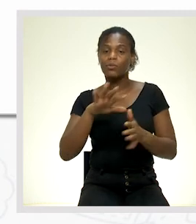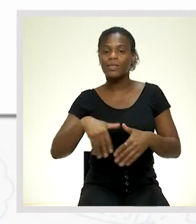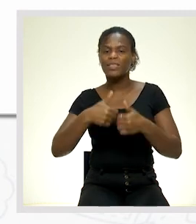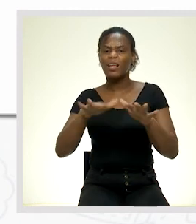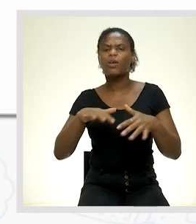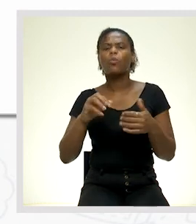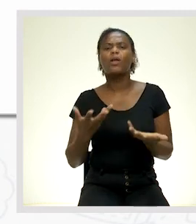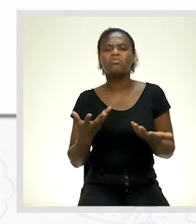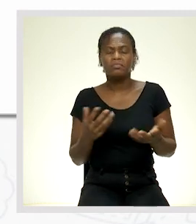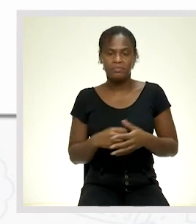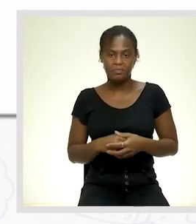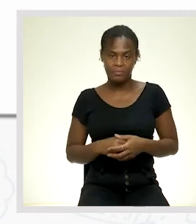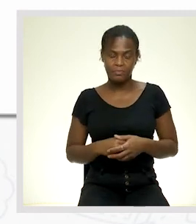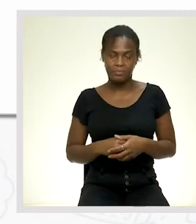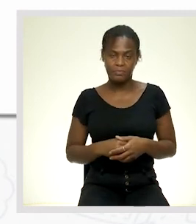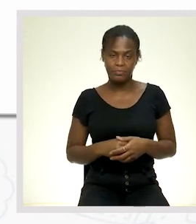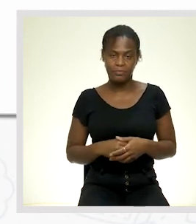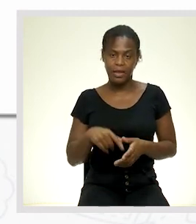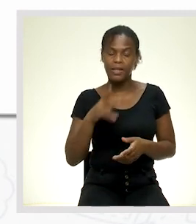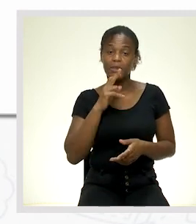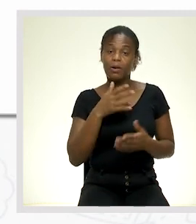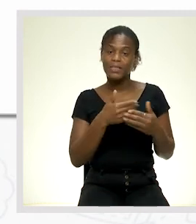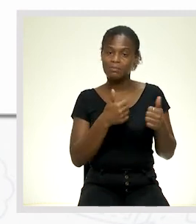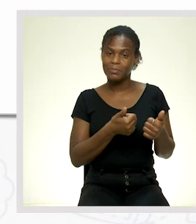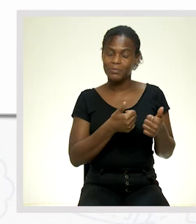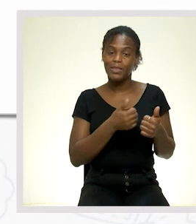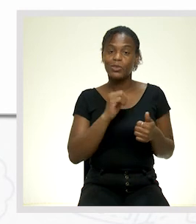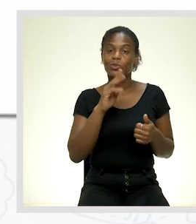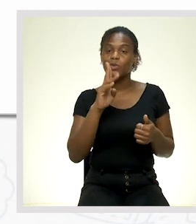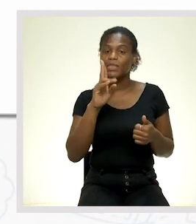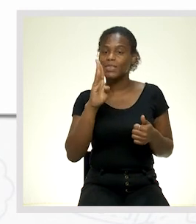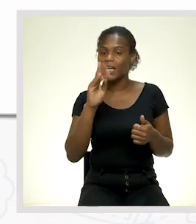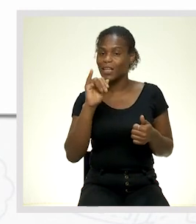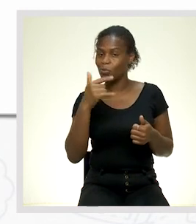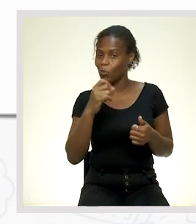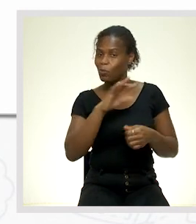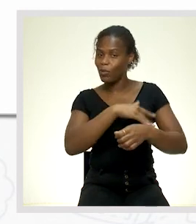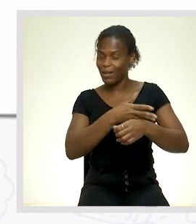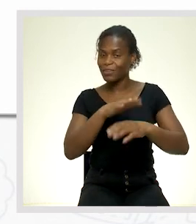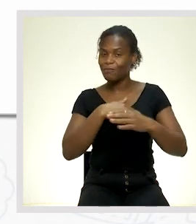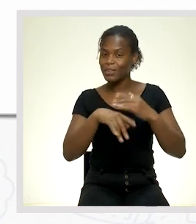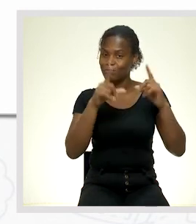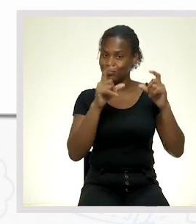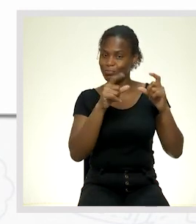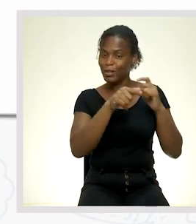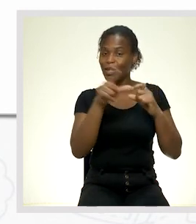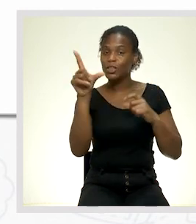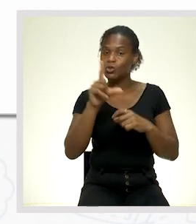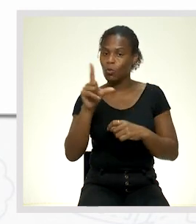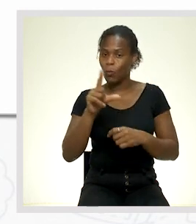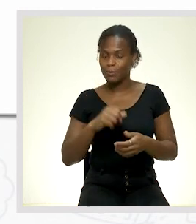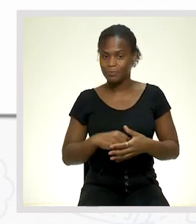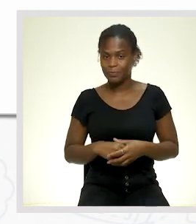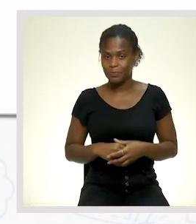trata? A resposta correta é: o sujeito poético está a fazer o retrato de Lisboa.